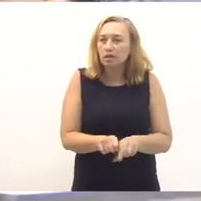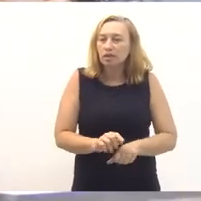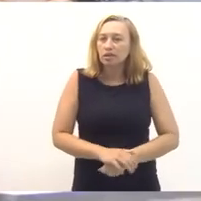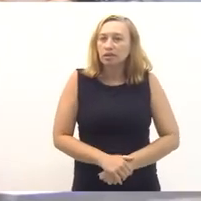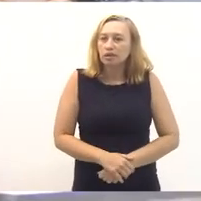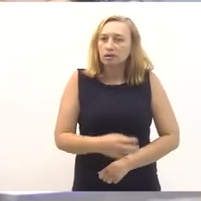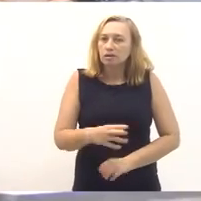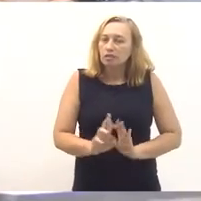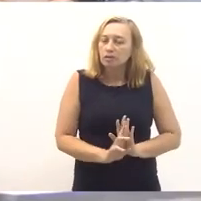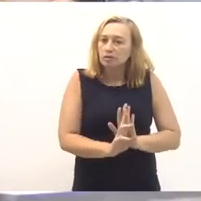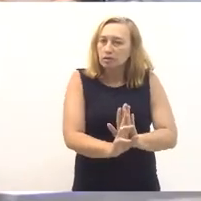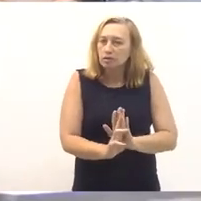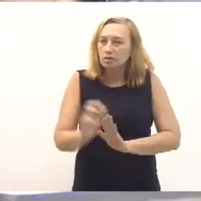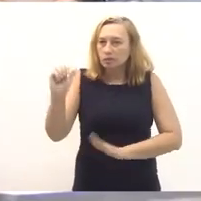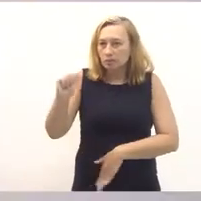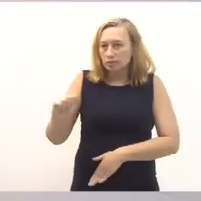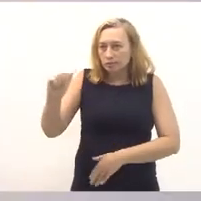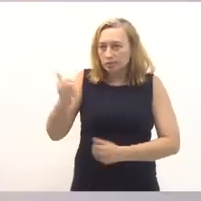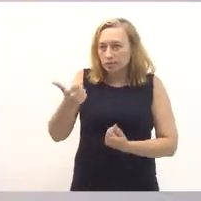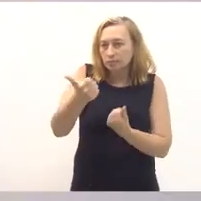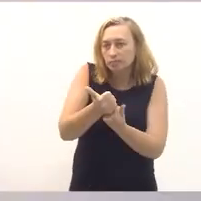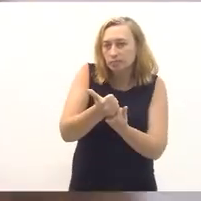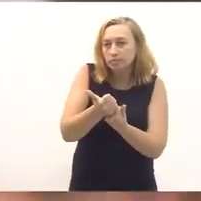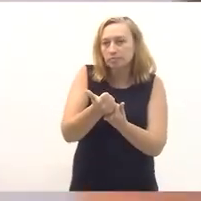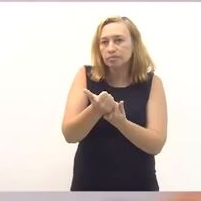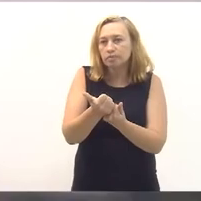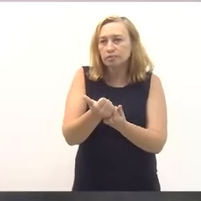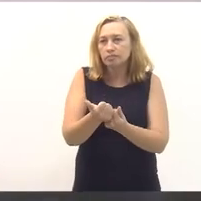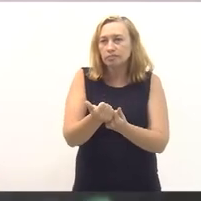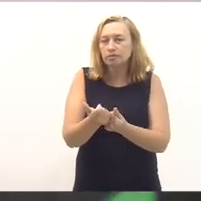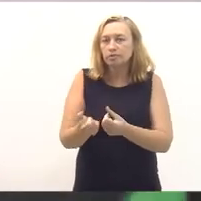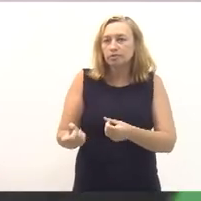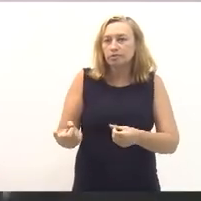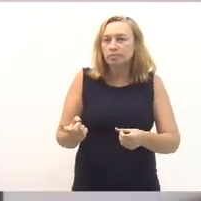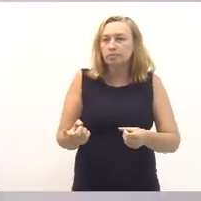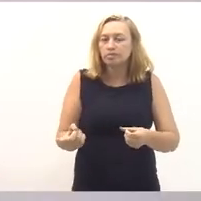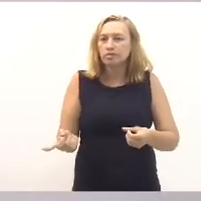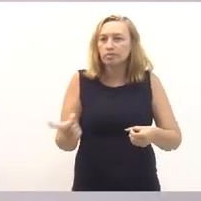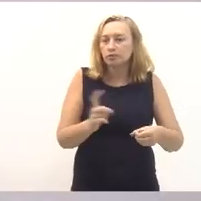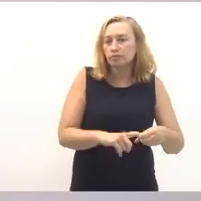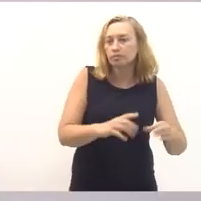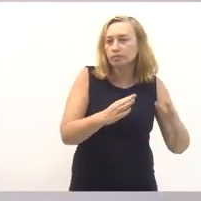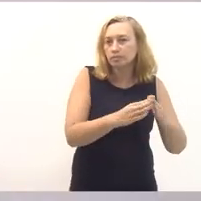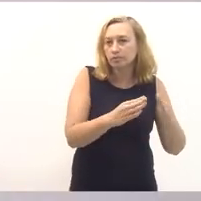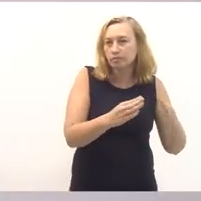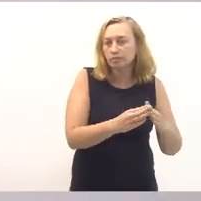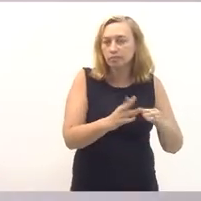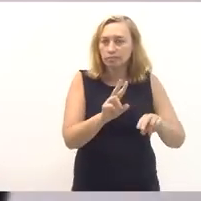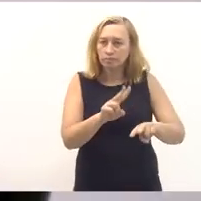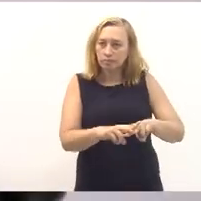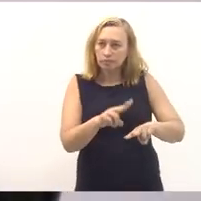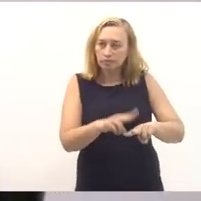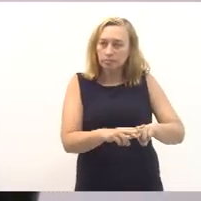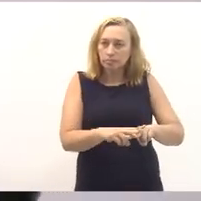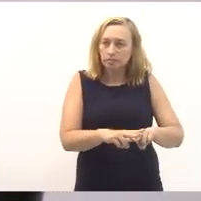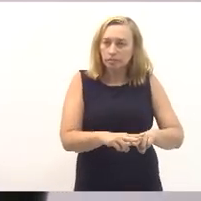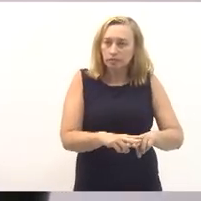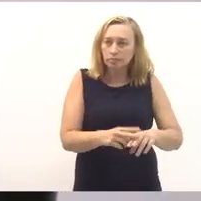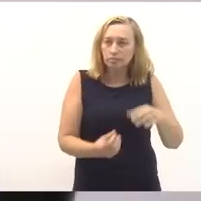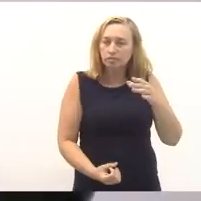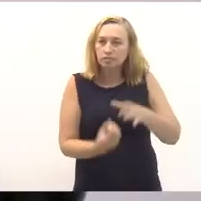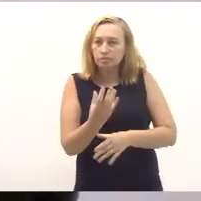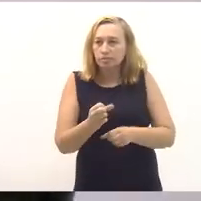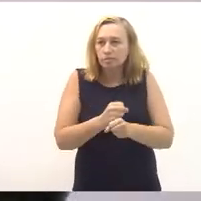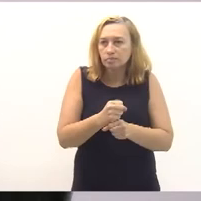representando a associação de apoio ao egresso do sistema penitenciário e familiares Recomeço que foi fundada ano